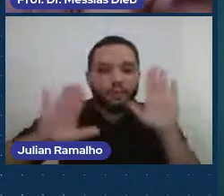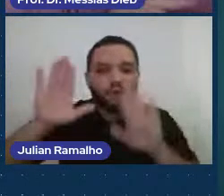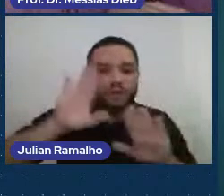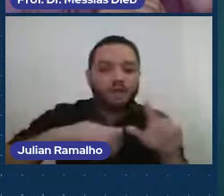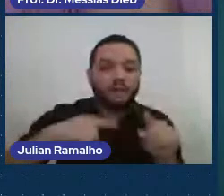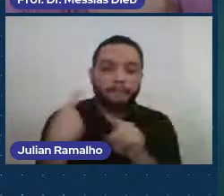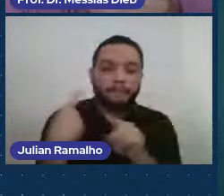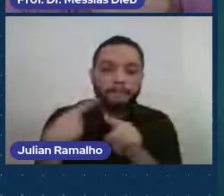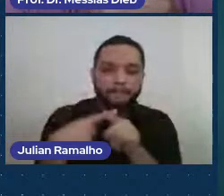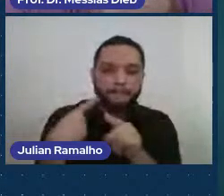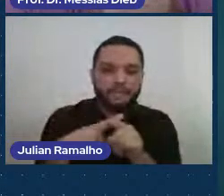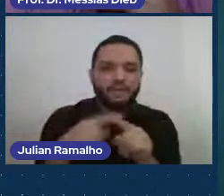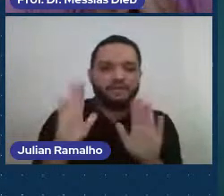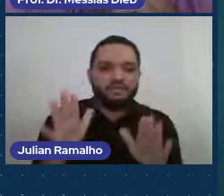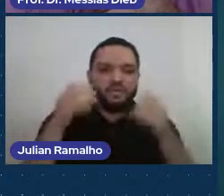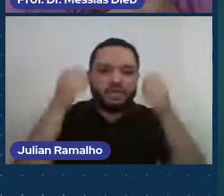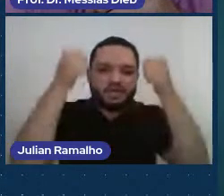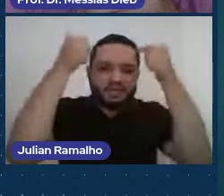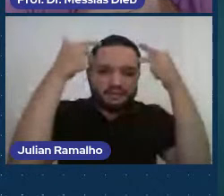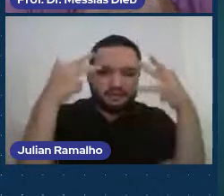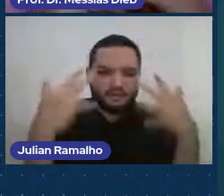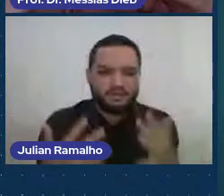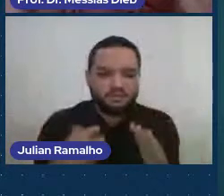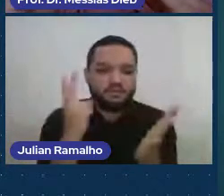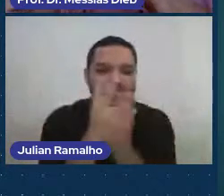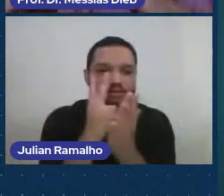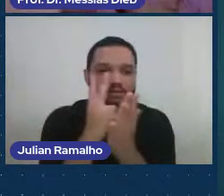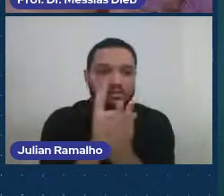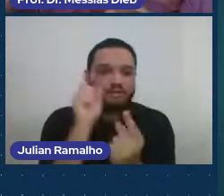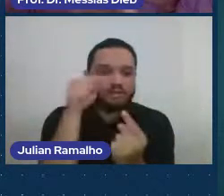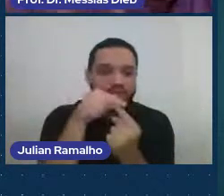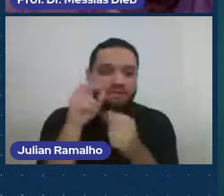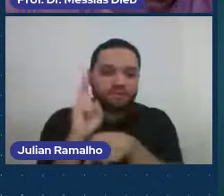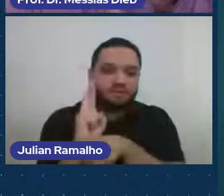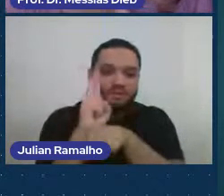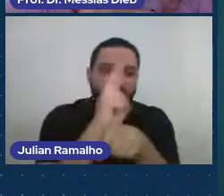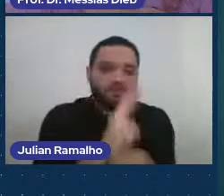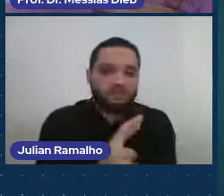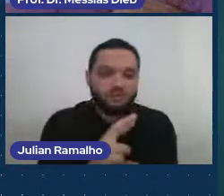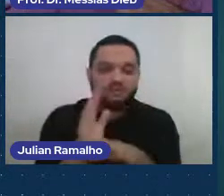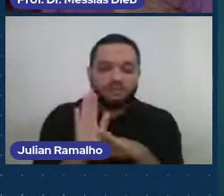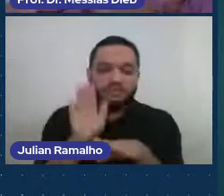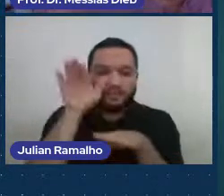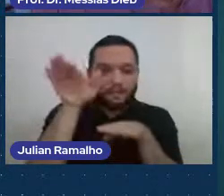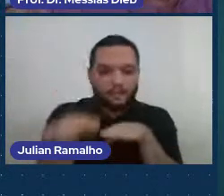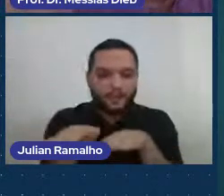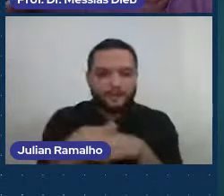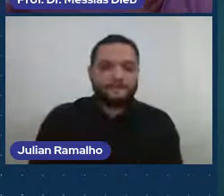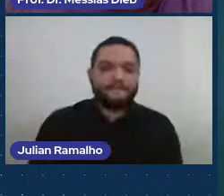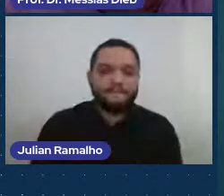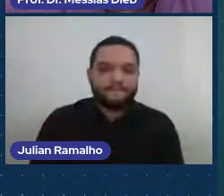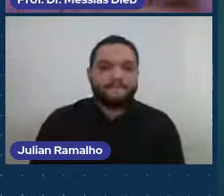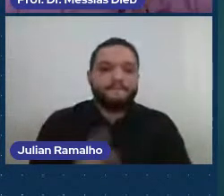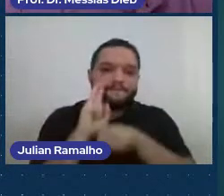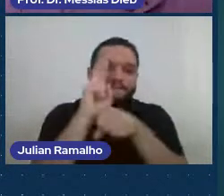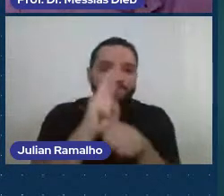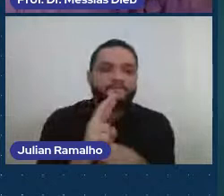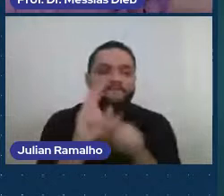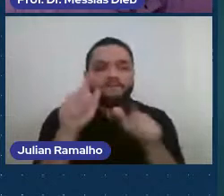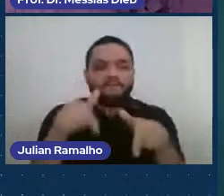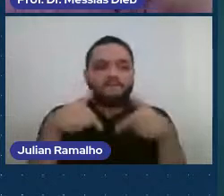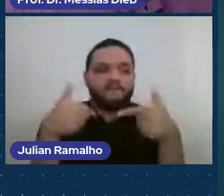Porque, como eu disse agora há pouco, todo objetivo ele representa um passo a ser dado. Ele representa uma ação.